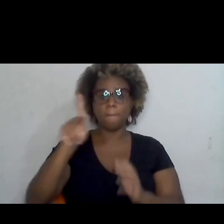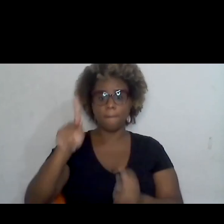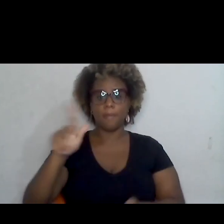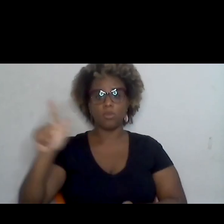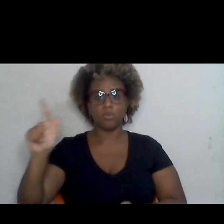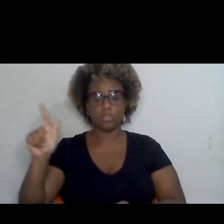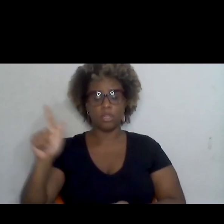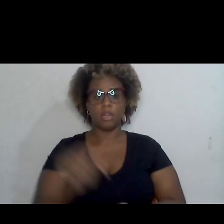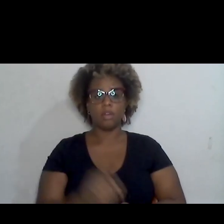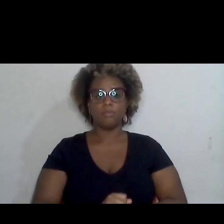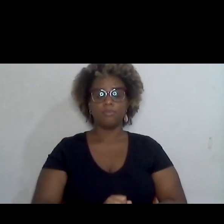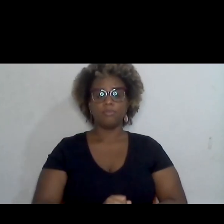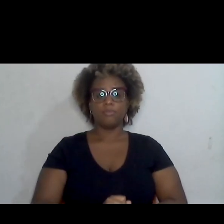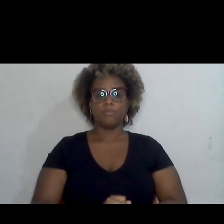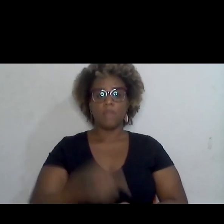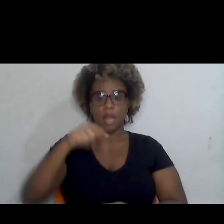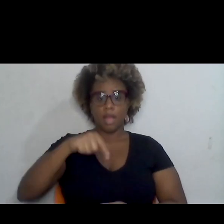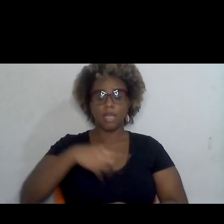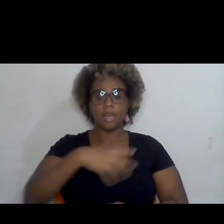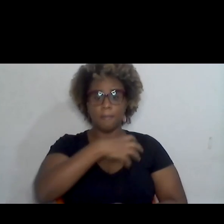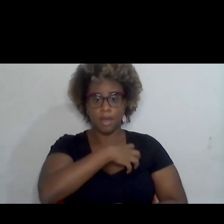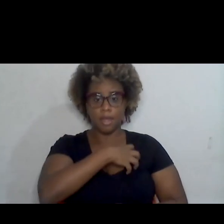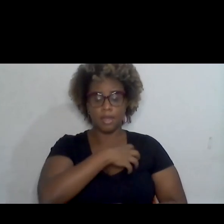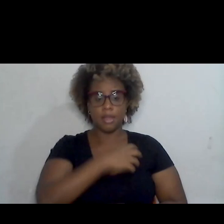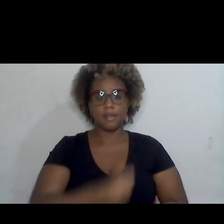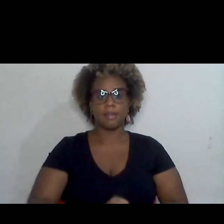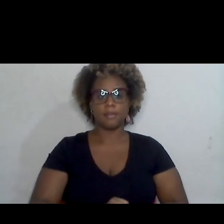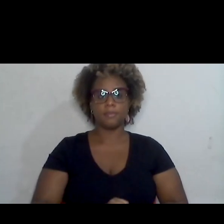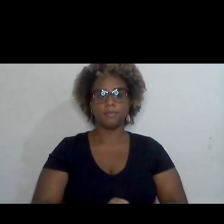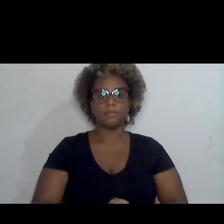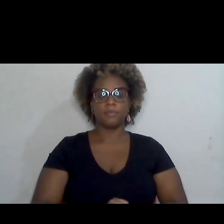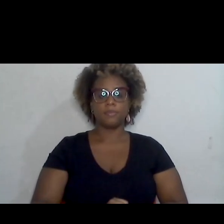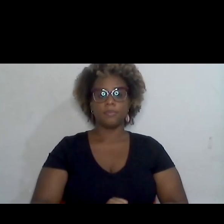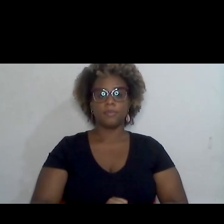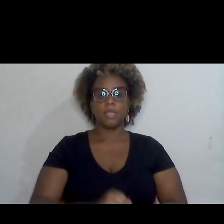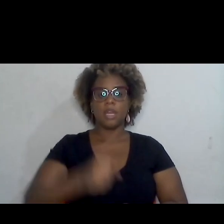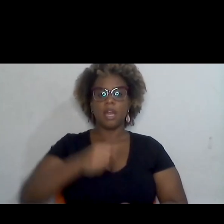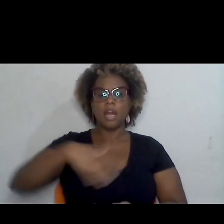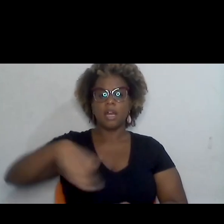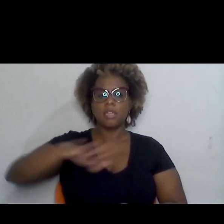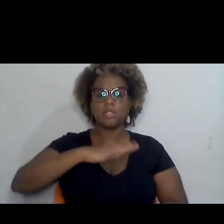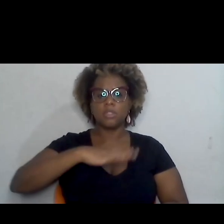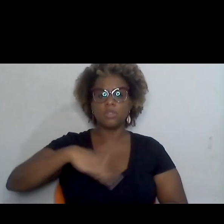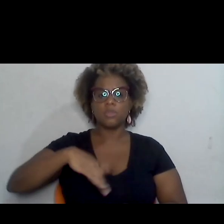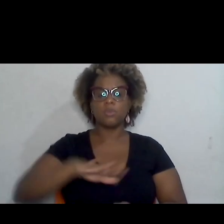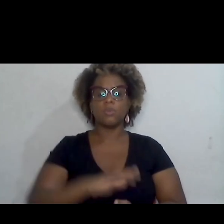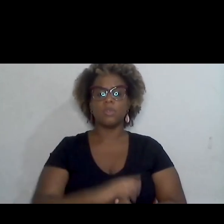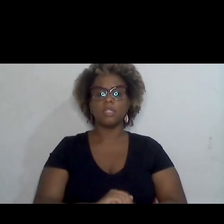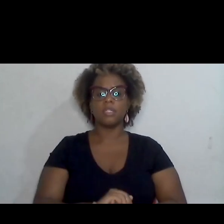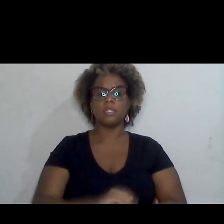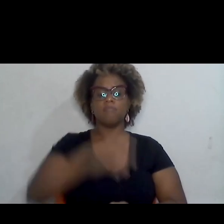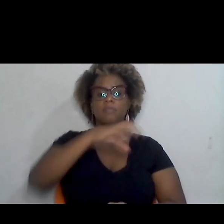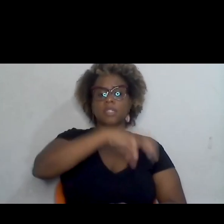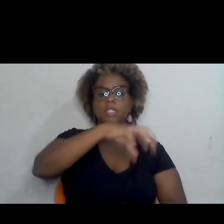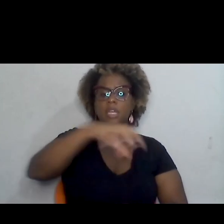Bahia para essas ações que não audiovisual, que são essas ações que nós vamos aplicar nos setoriais,